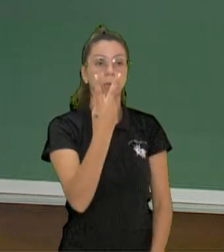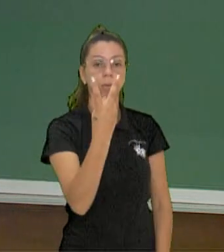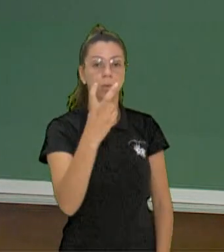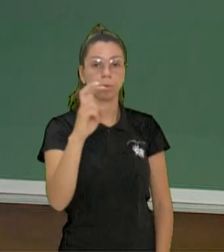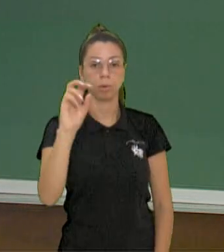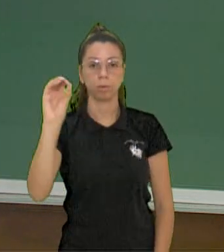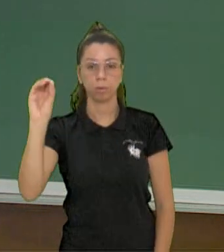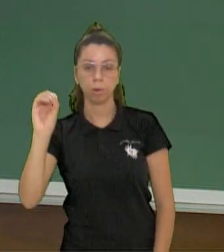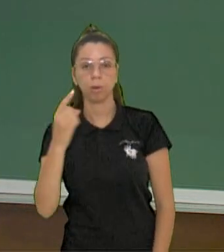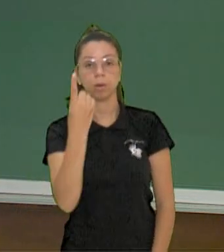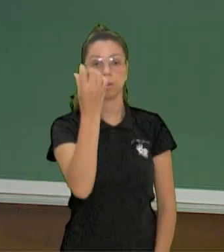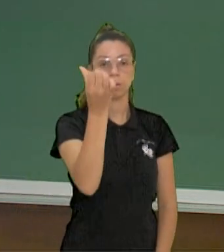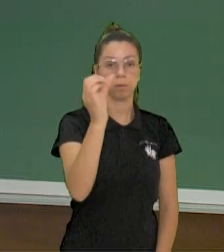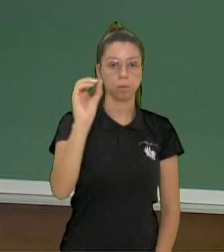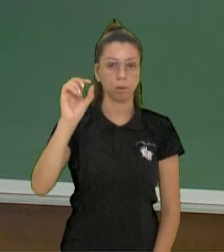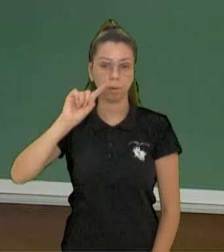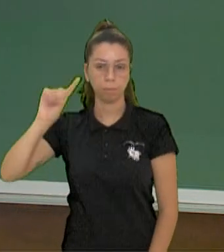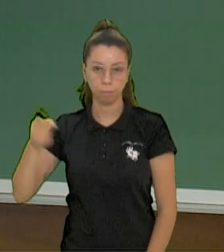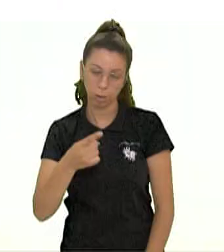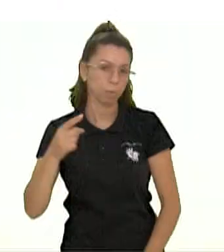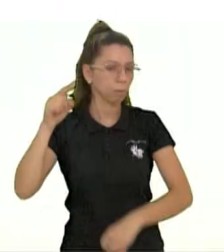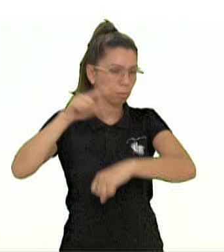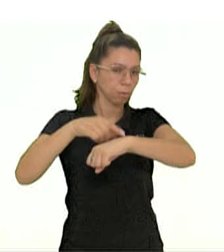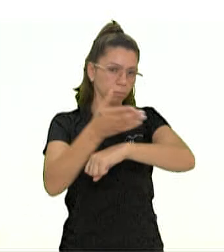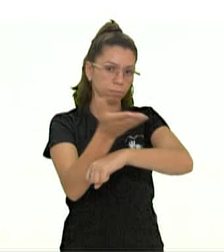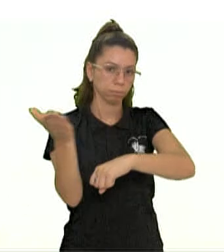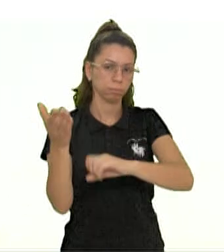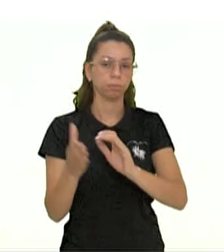em 160 mil. Você tem o tempo para isso.